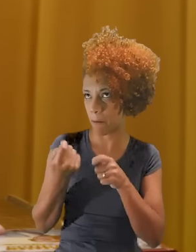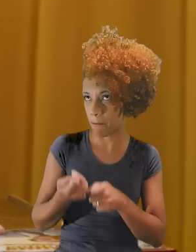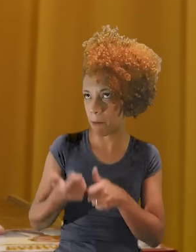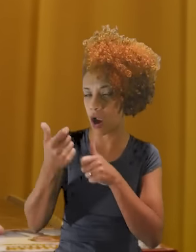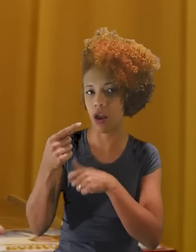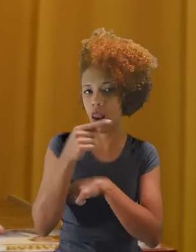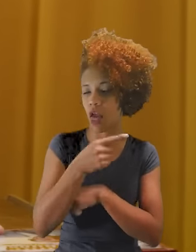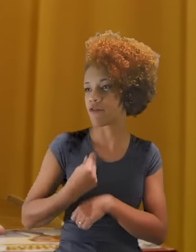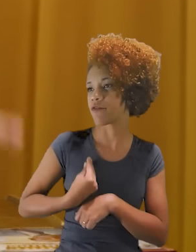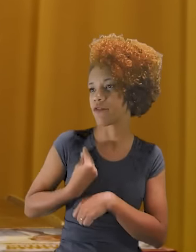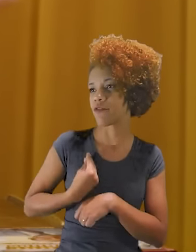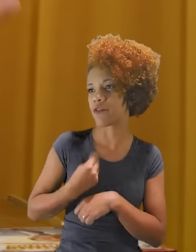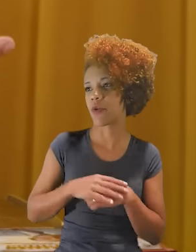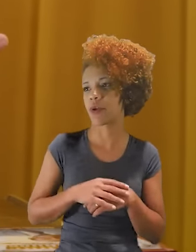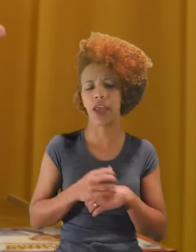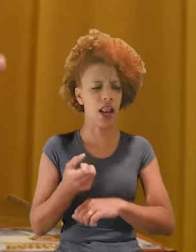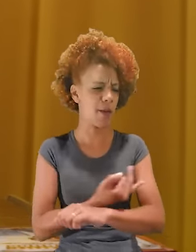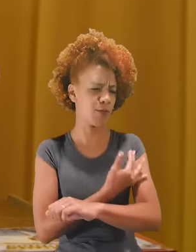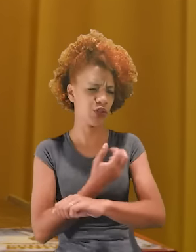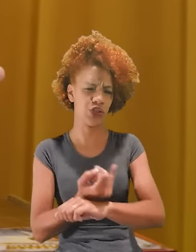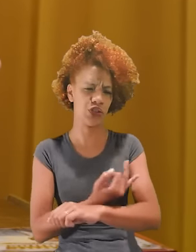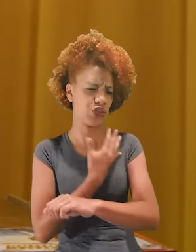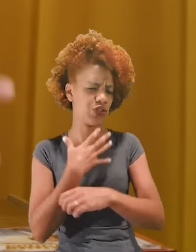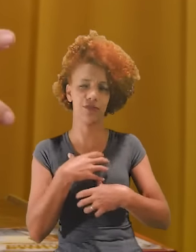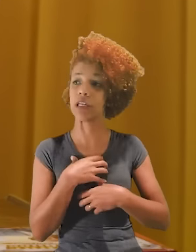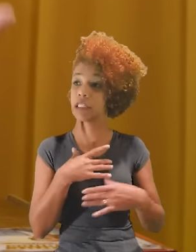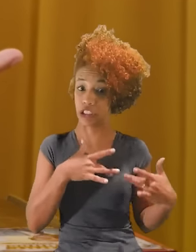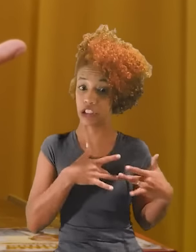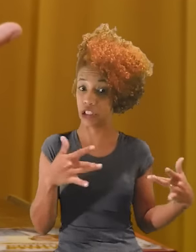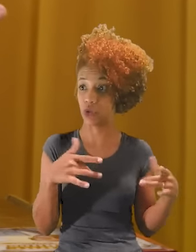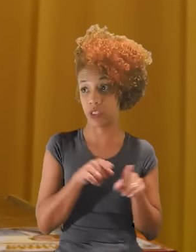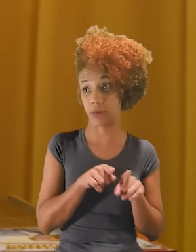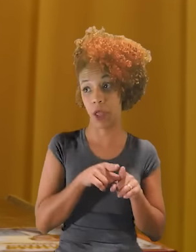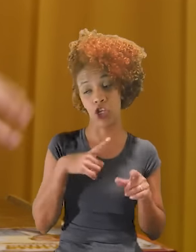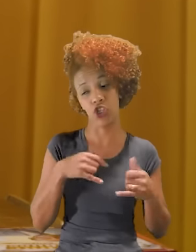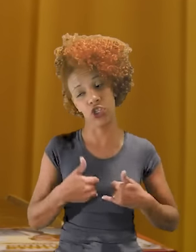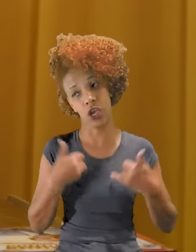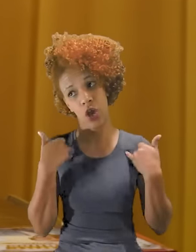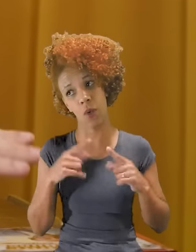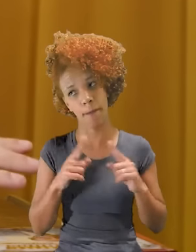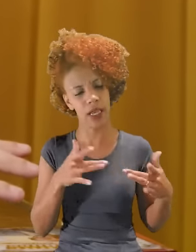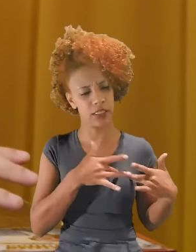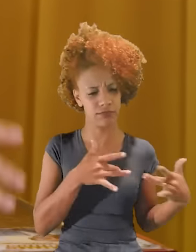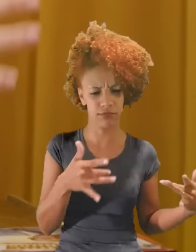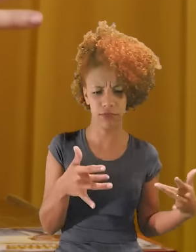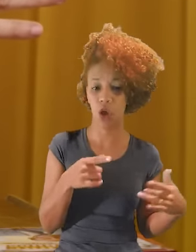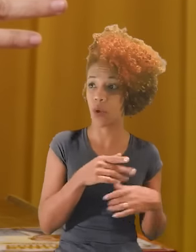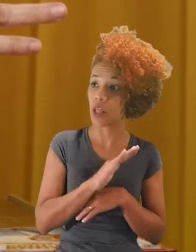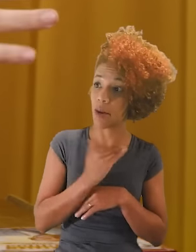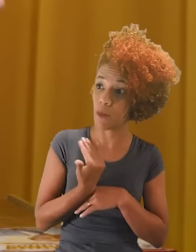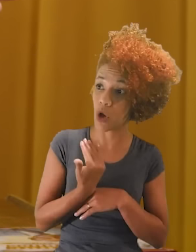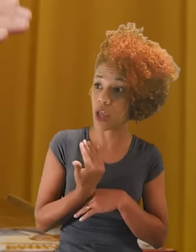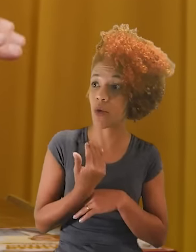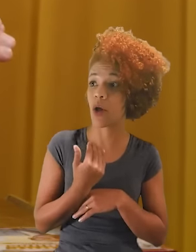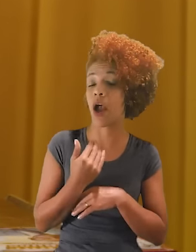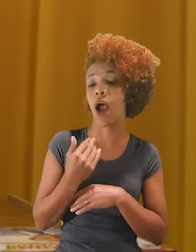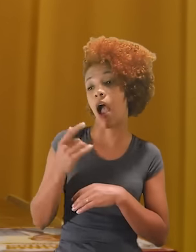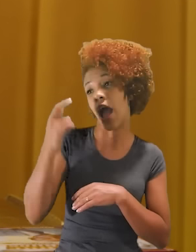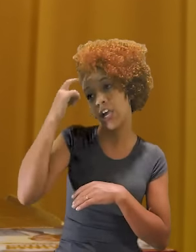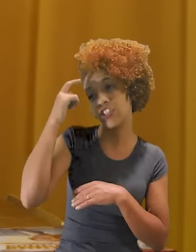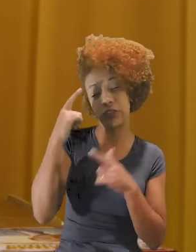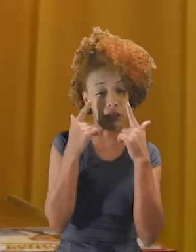Réveillon lá, e ele era um cara muito emotivo, e muito generoso. Apesar de ter o ego, era um cara extremamente generoso. Tanto que quando esse cara morreu, a